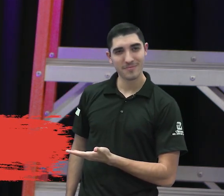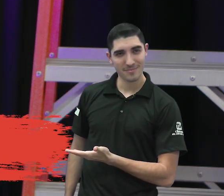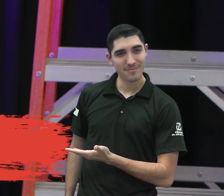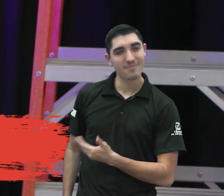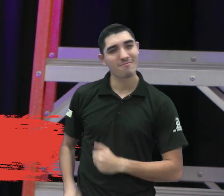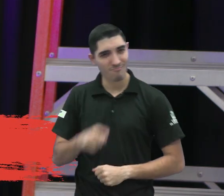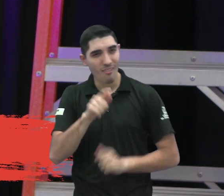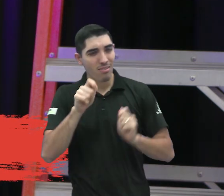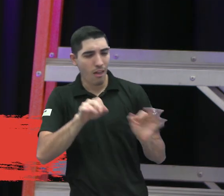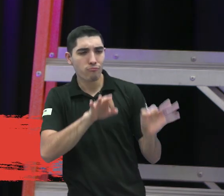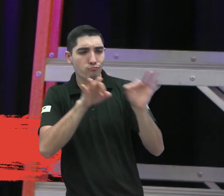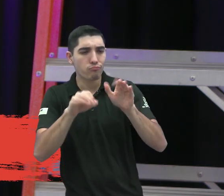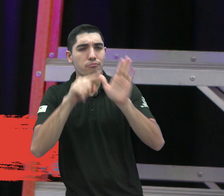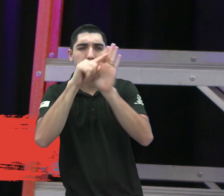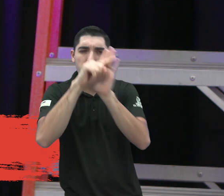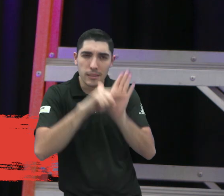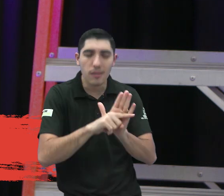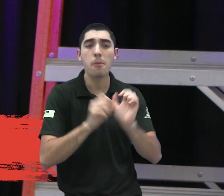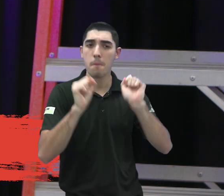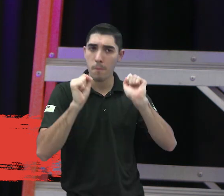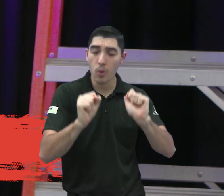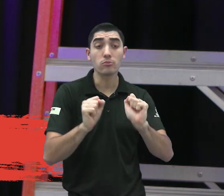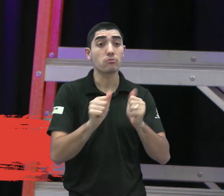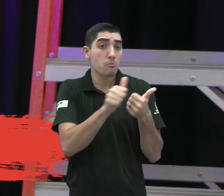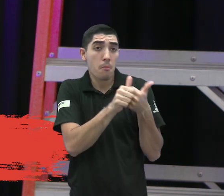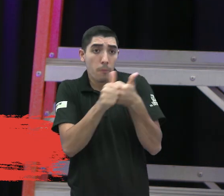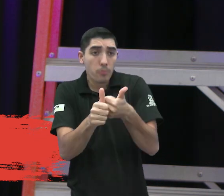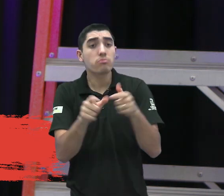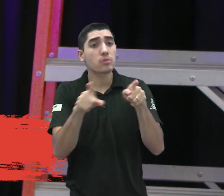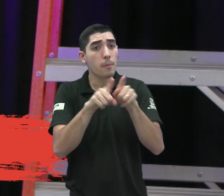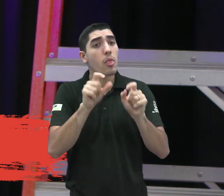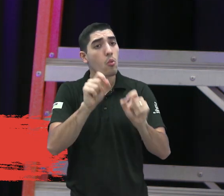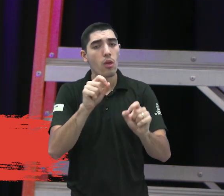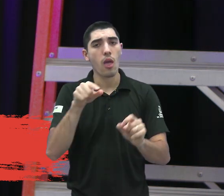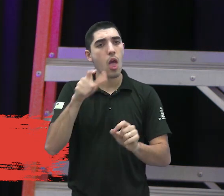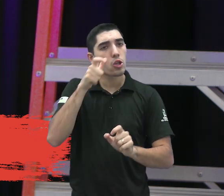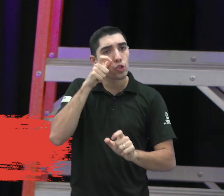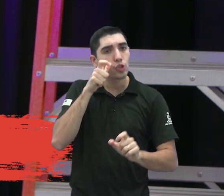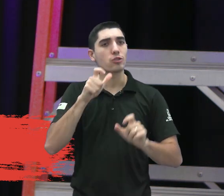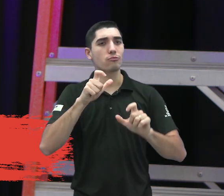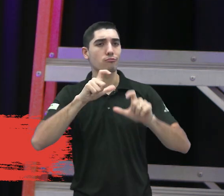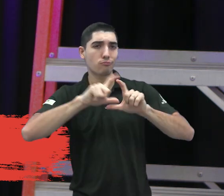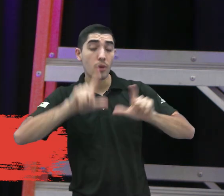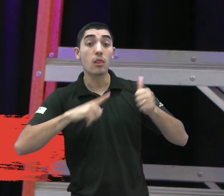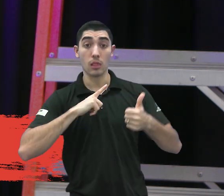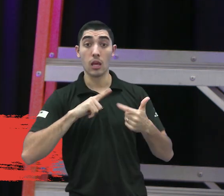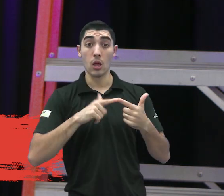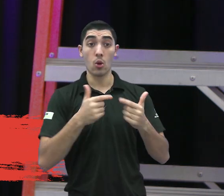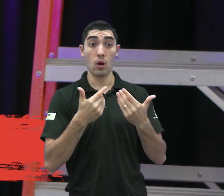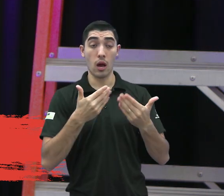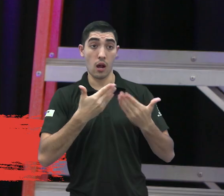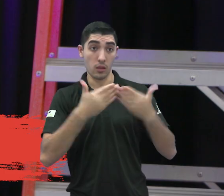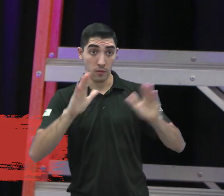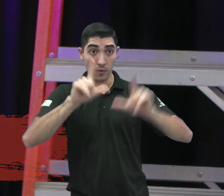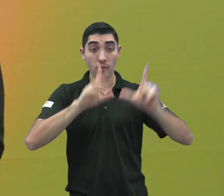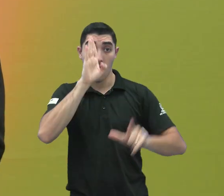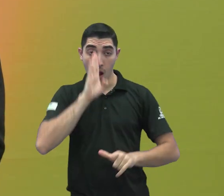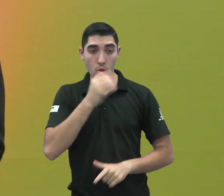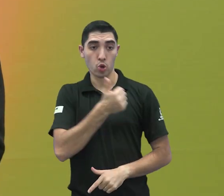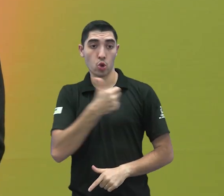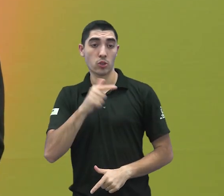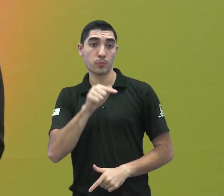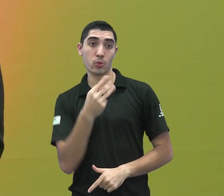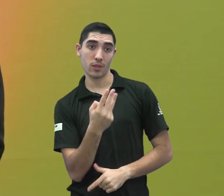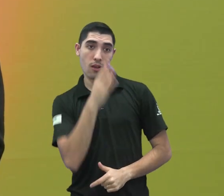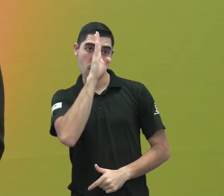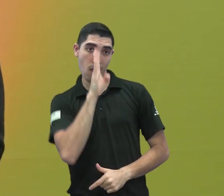youtube.com/TV Câmara SJC. Além de acompanhar toda a programação, também em TV aberta pelo canal 12.3. É isso.